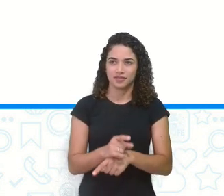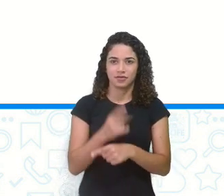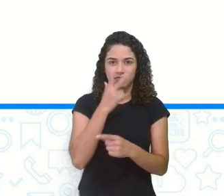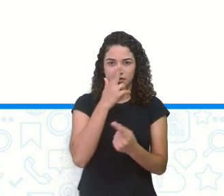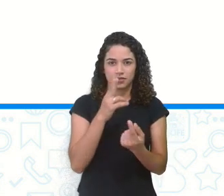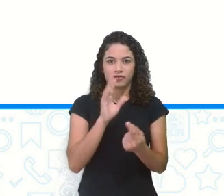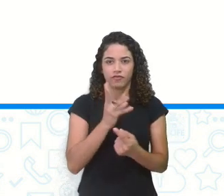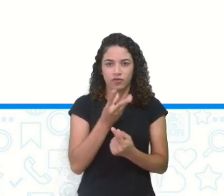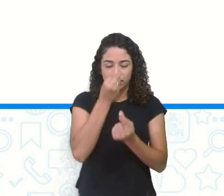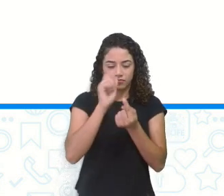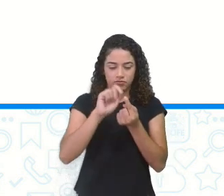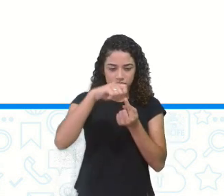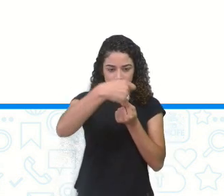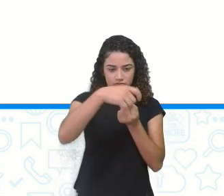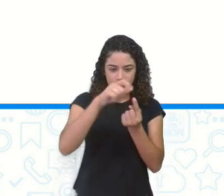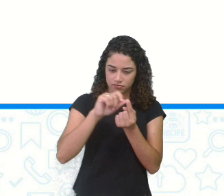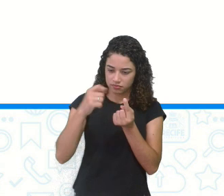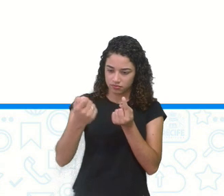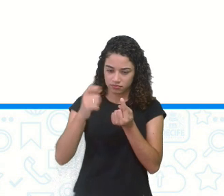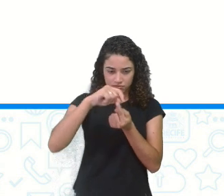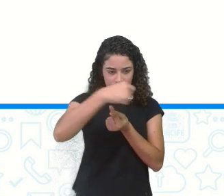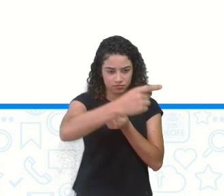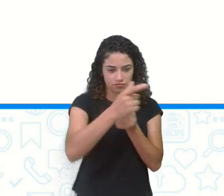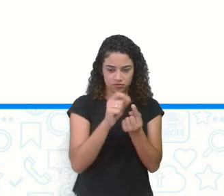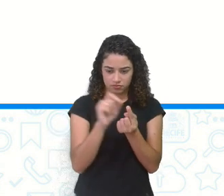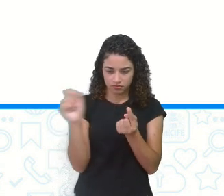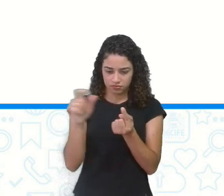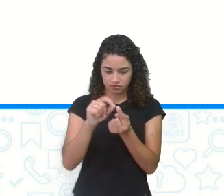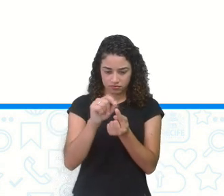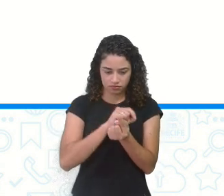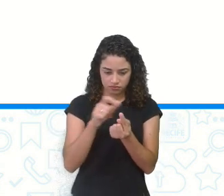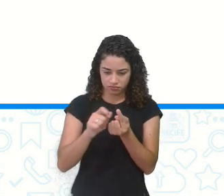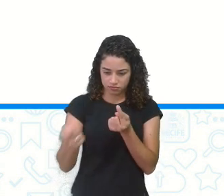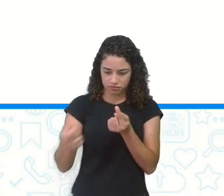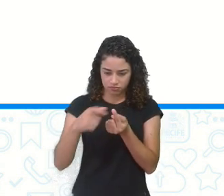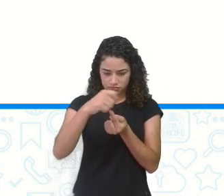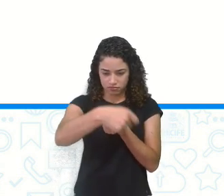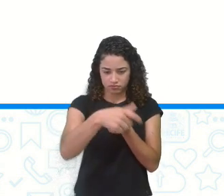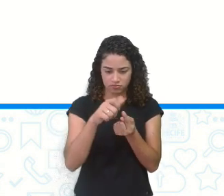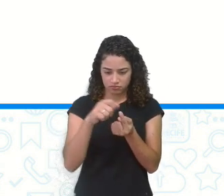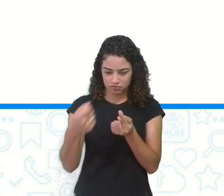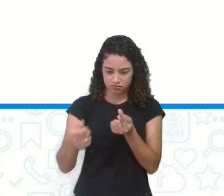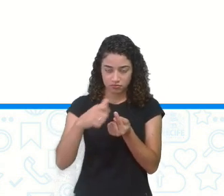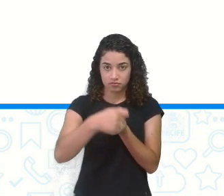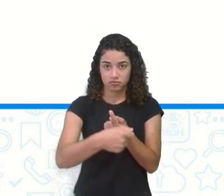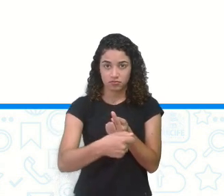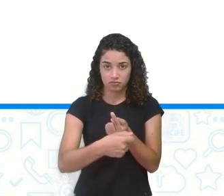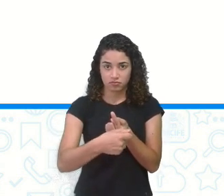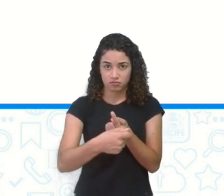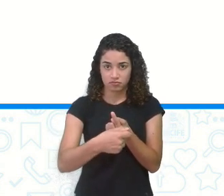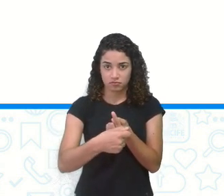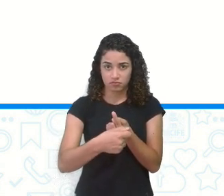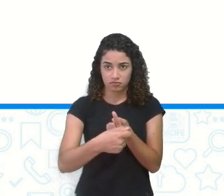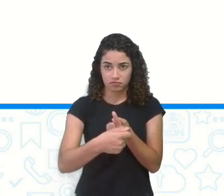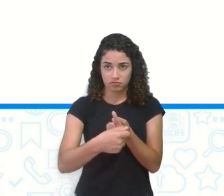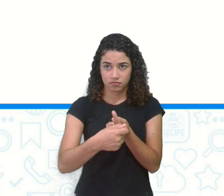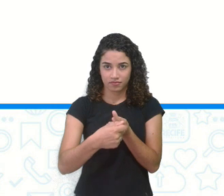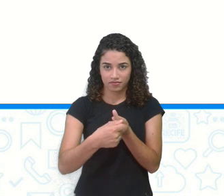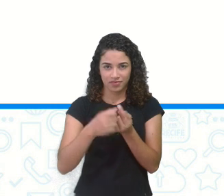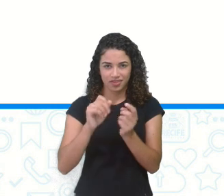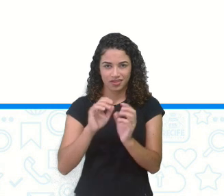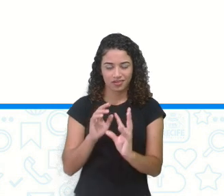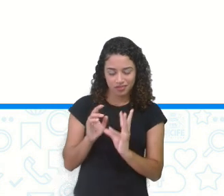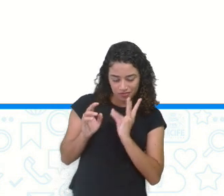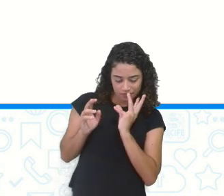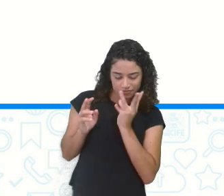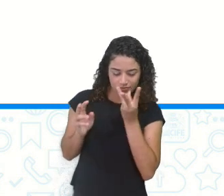me quer. Bem me quer, mal me quer. Bem me quer, mal me quer. Bem me quer, mal me quer. Bem me quer, mal me quer. Olha só, nas pétalas